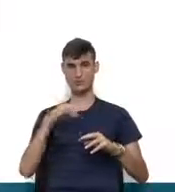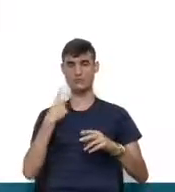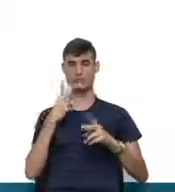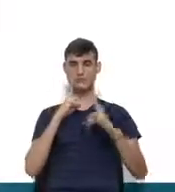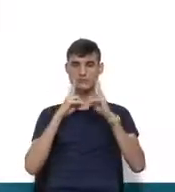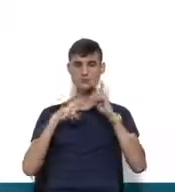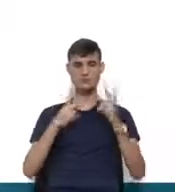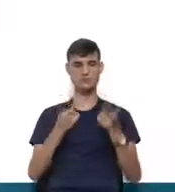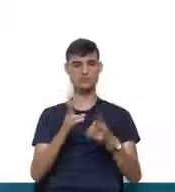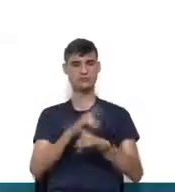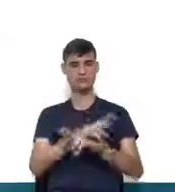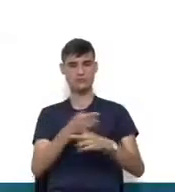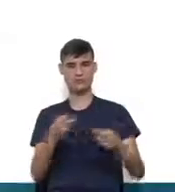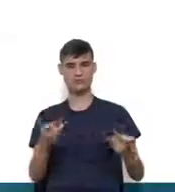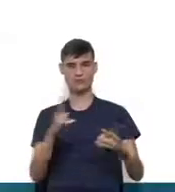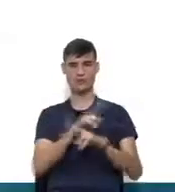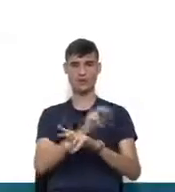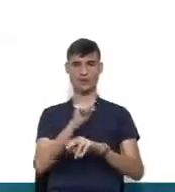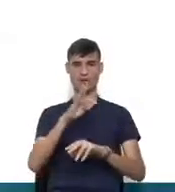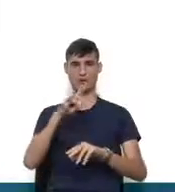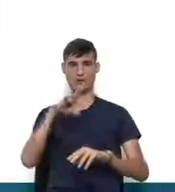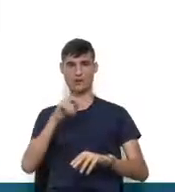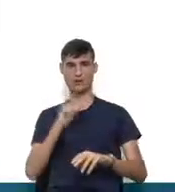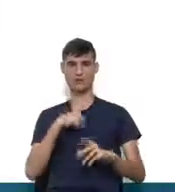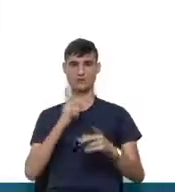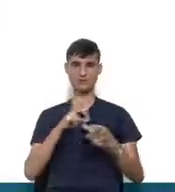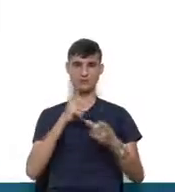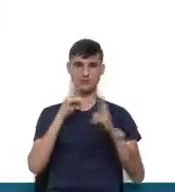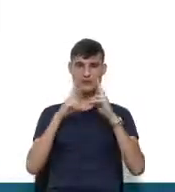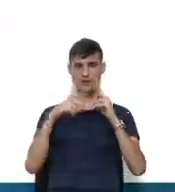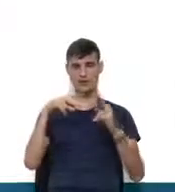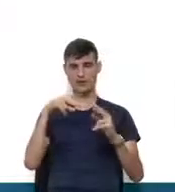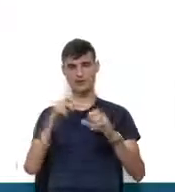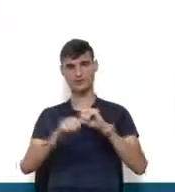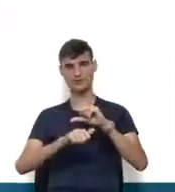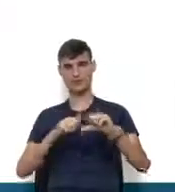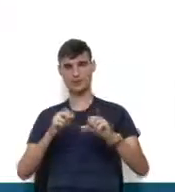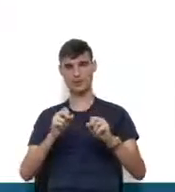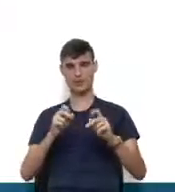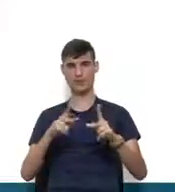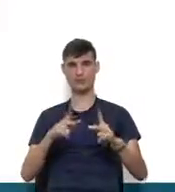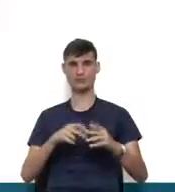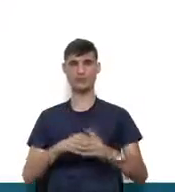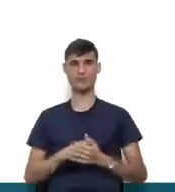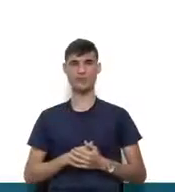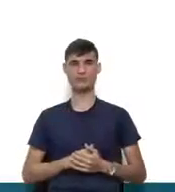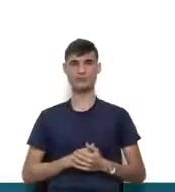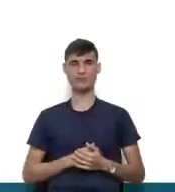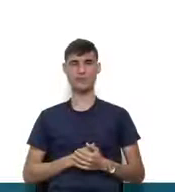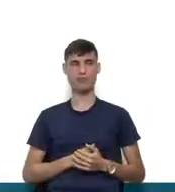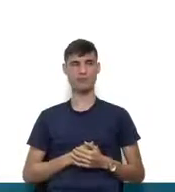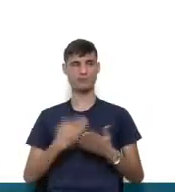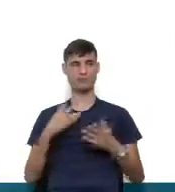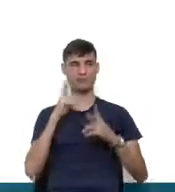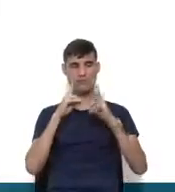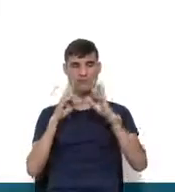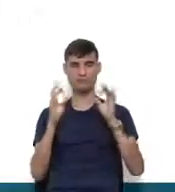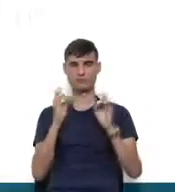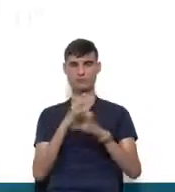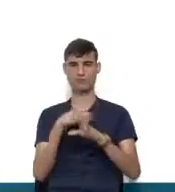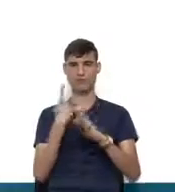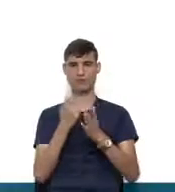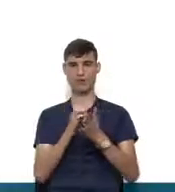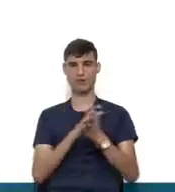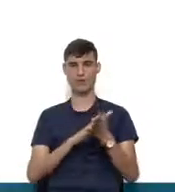com alternada, tá? Lembrando da variação do n, visto no exemplo anterior. E, fechando a nossa situação,